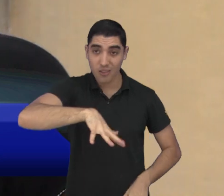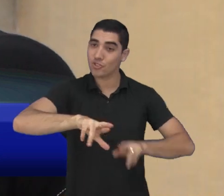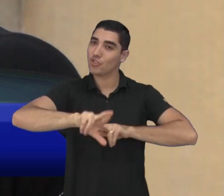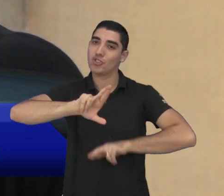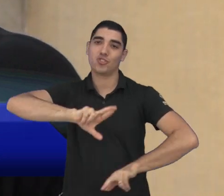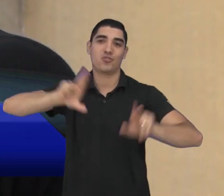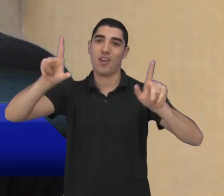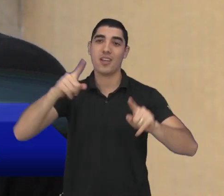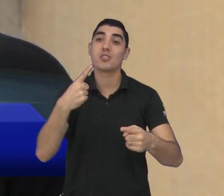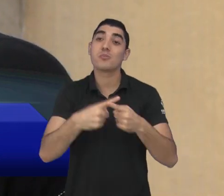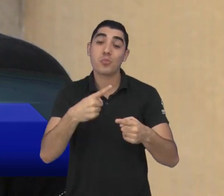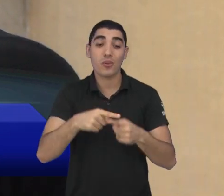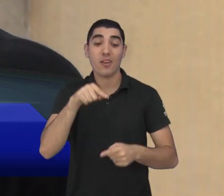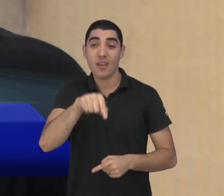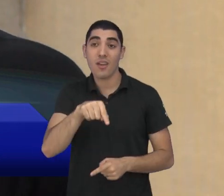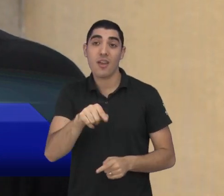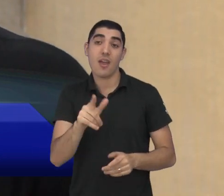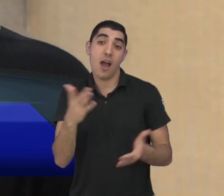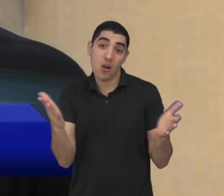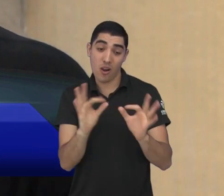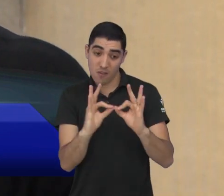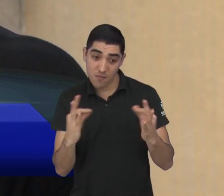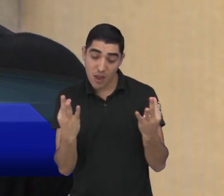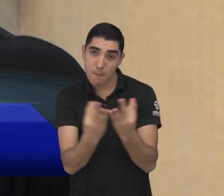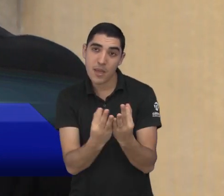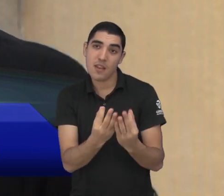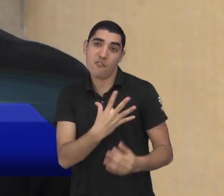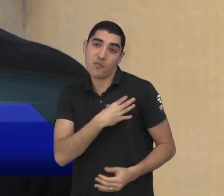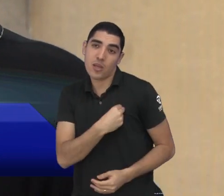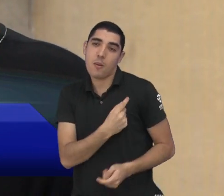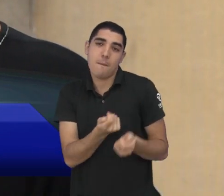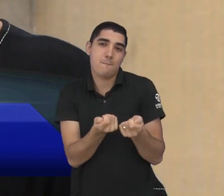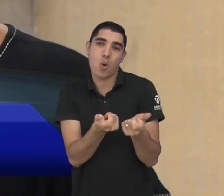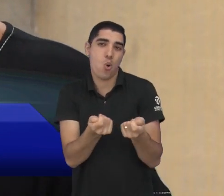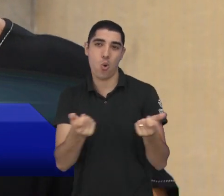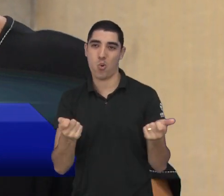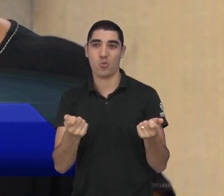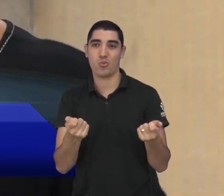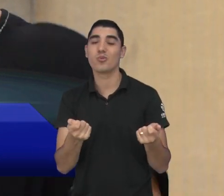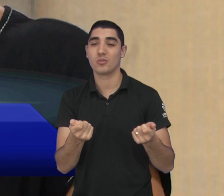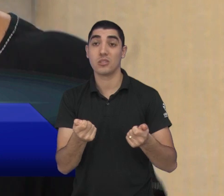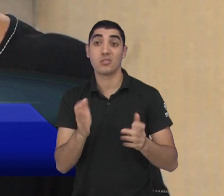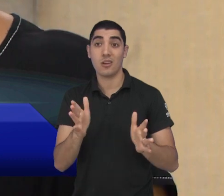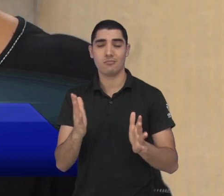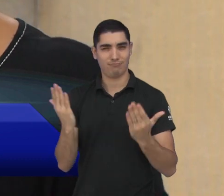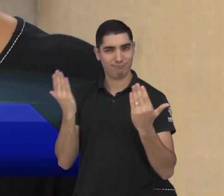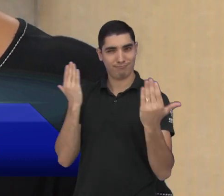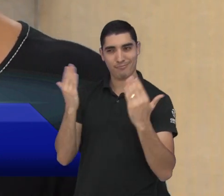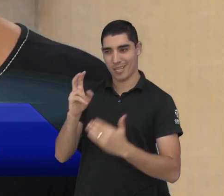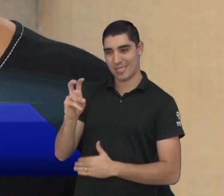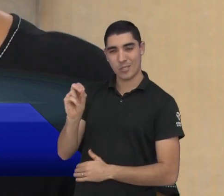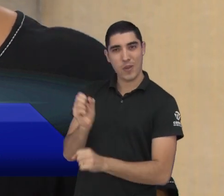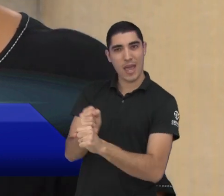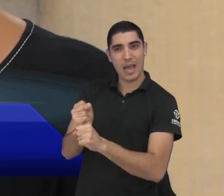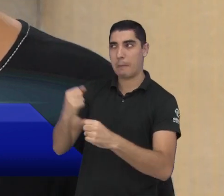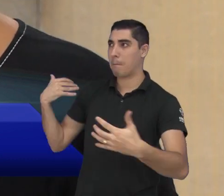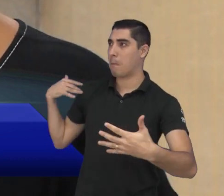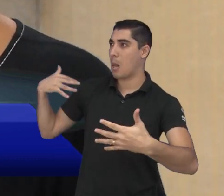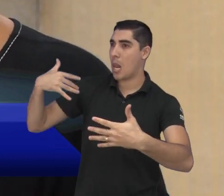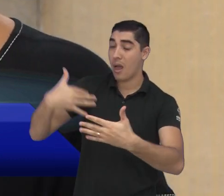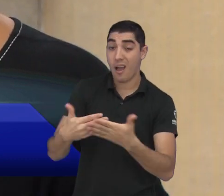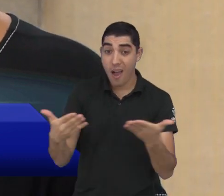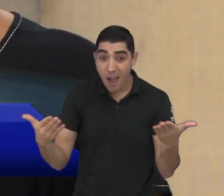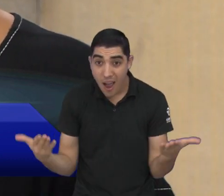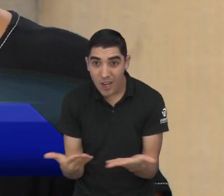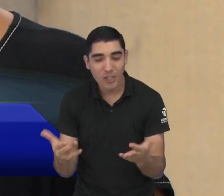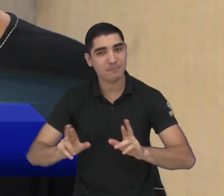reestruturação dessa unidade familiar e as famílias passam a ter também menos filhos. Então, depois de 50 anos, a gente está vivenciando,